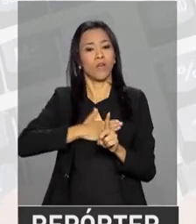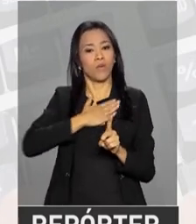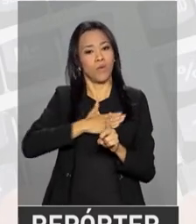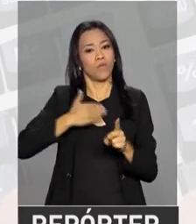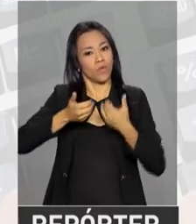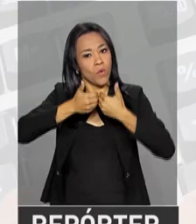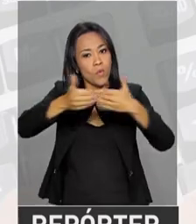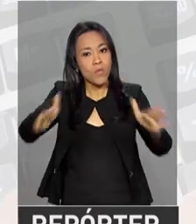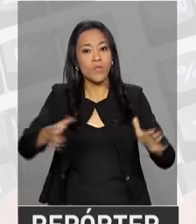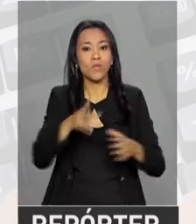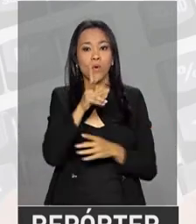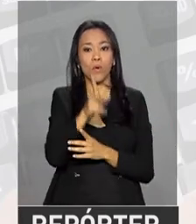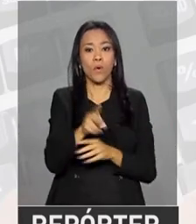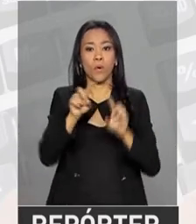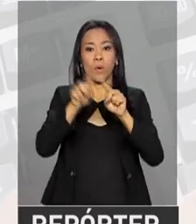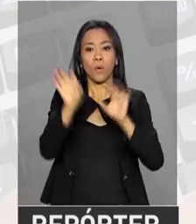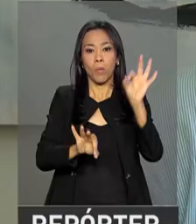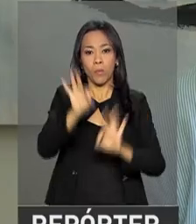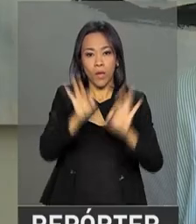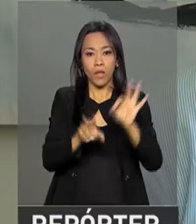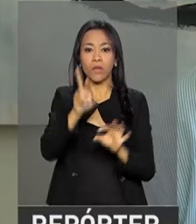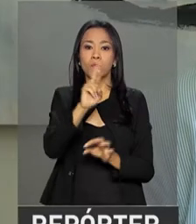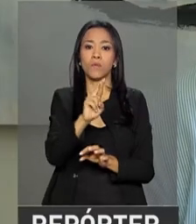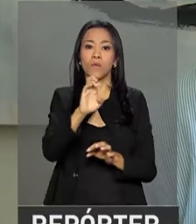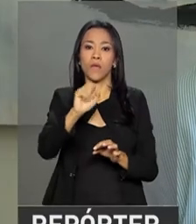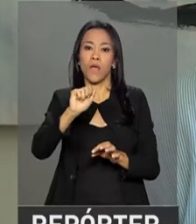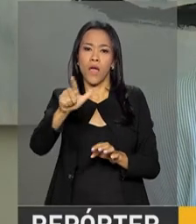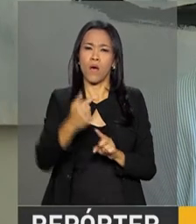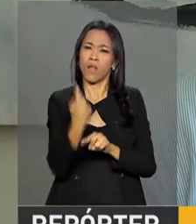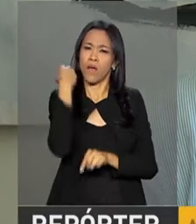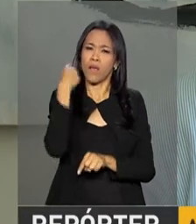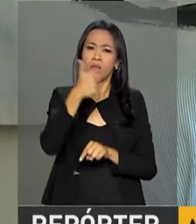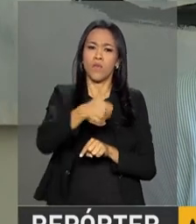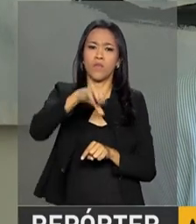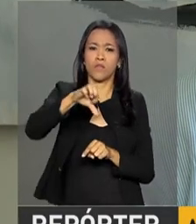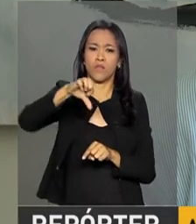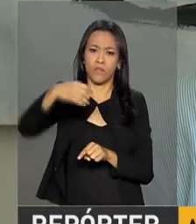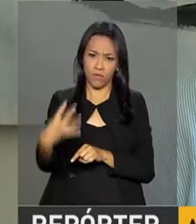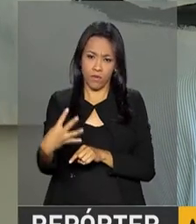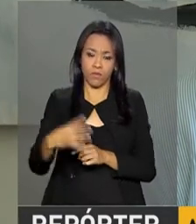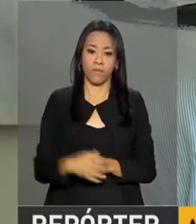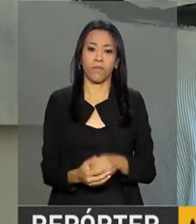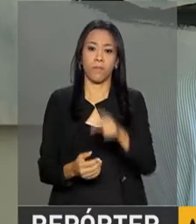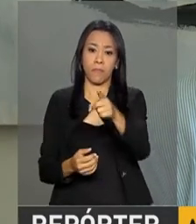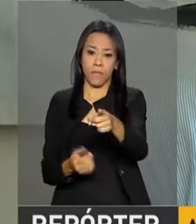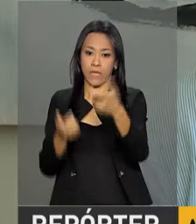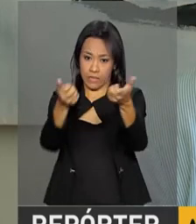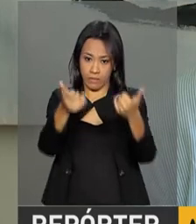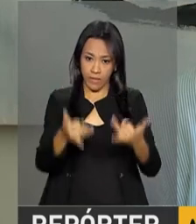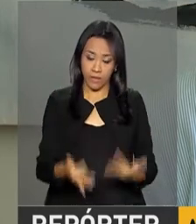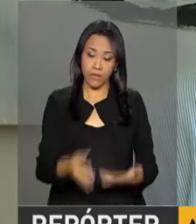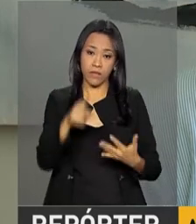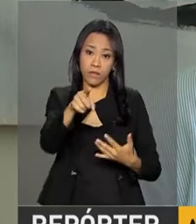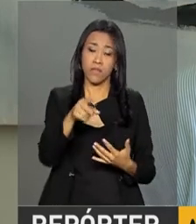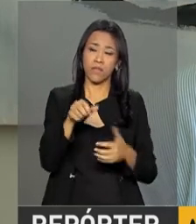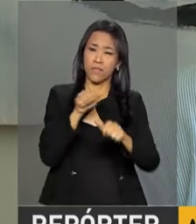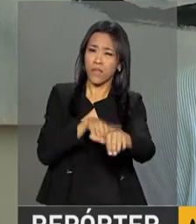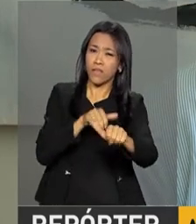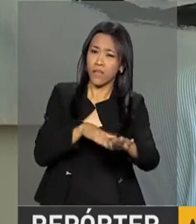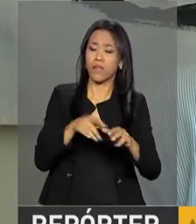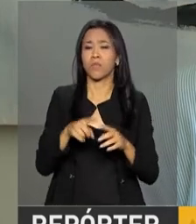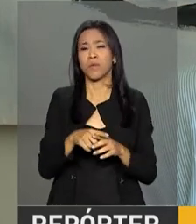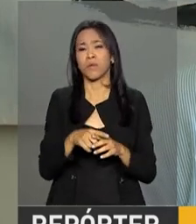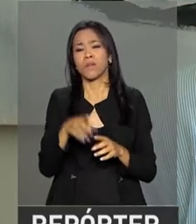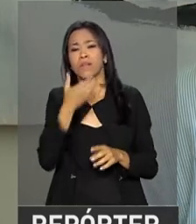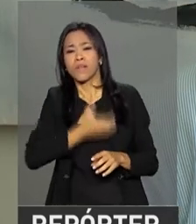Real, em 1994. Significa que daqui até dezembro, né, setembro, dezembro, a inflação vai